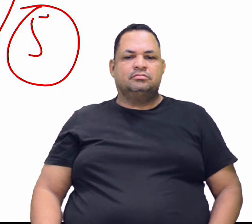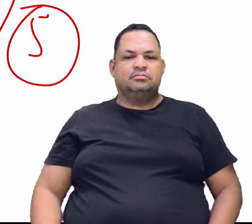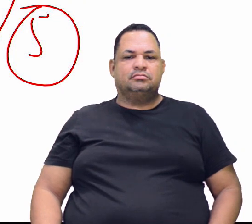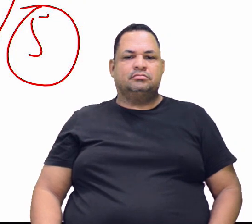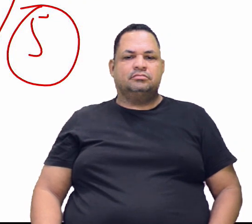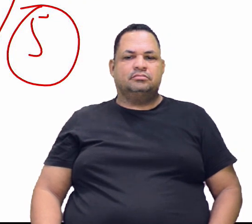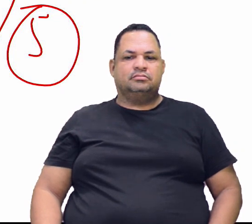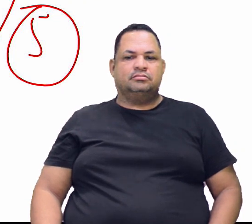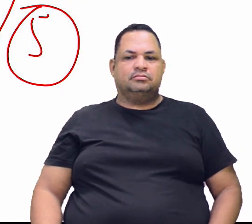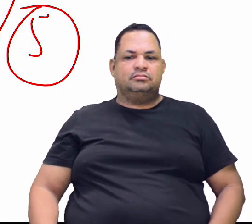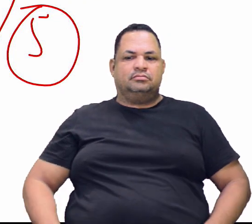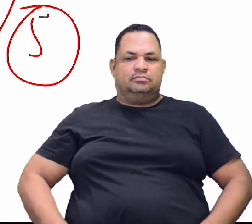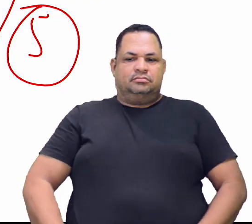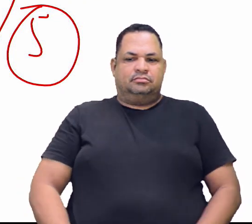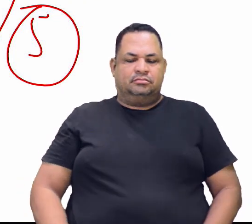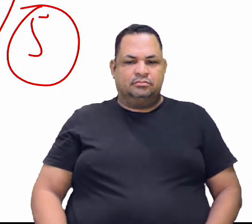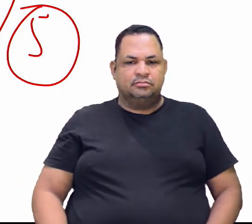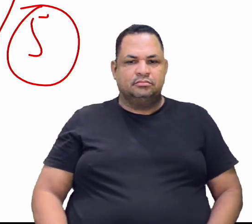aonde tivesse.